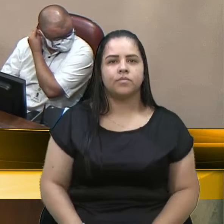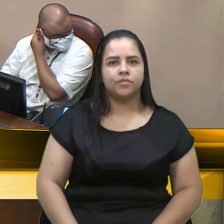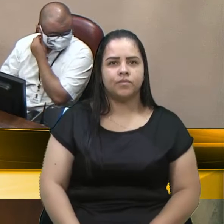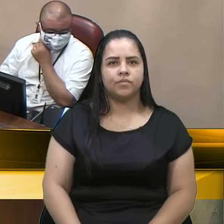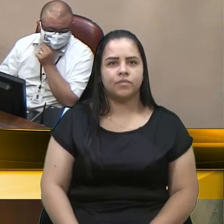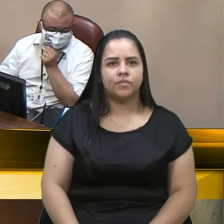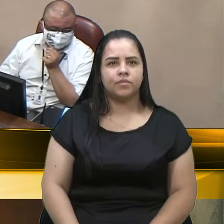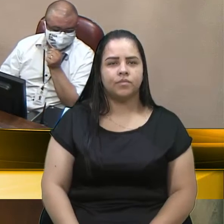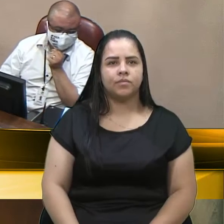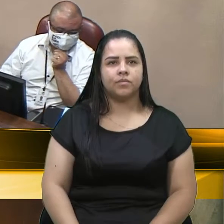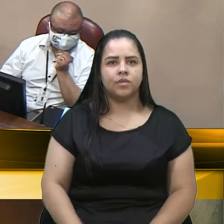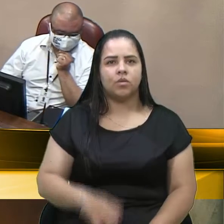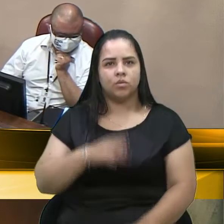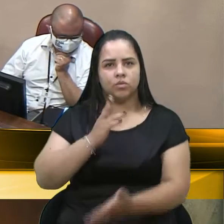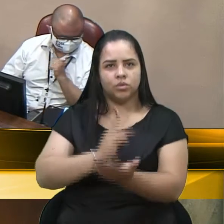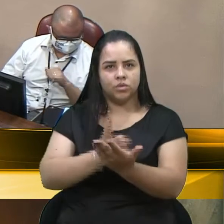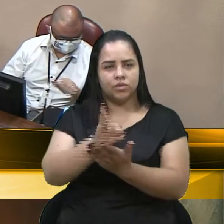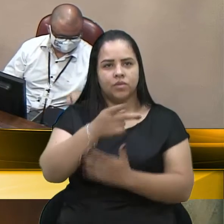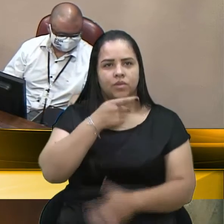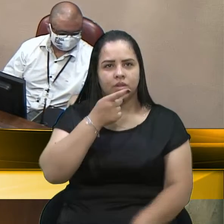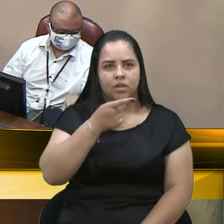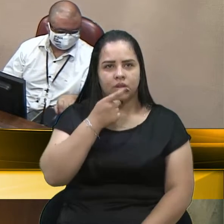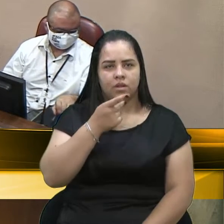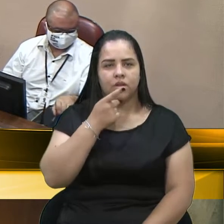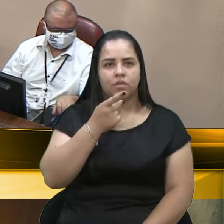PSDB permanece. Tatiana Friis com a palavra.